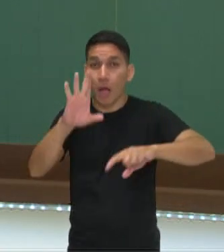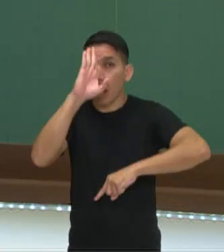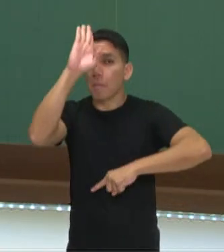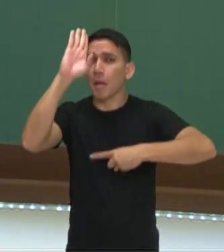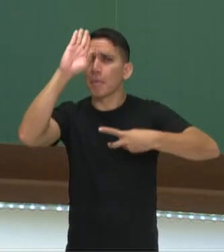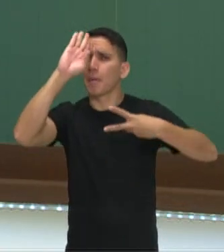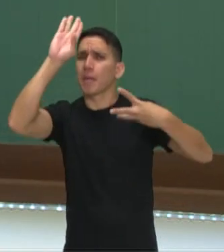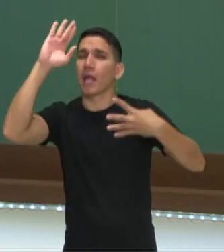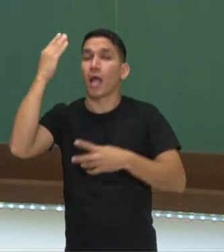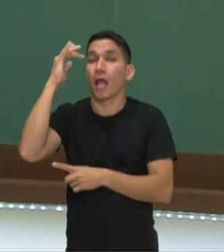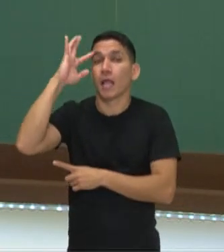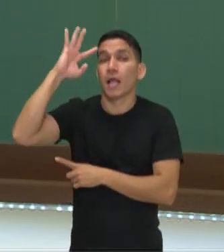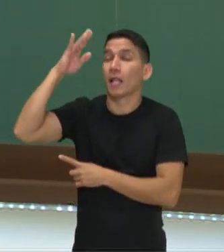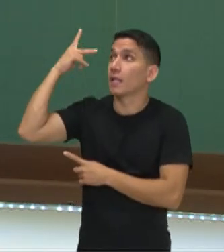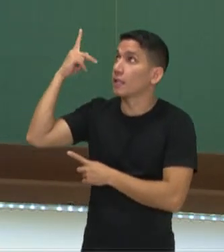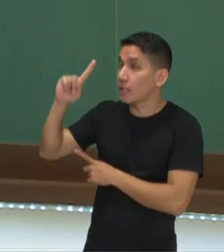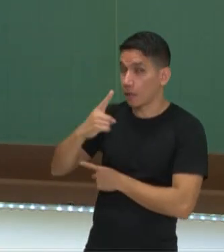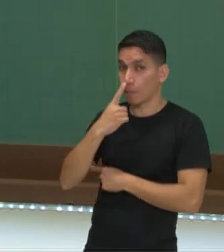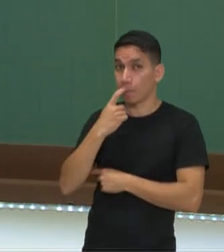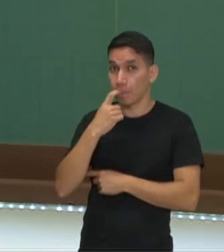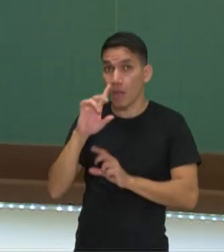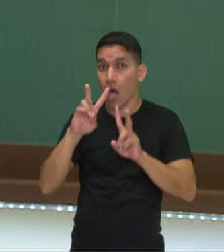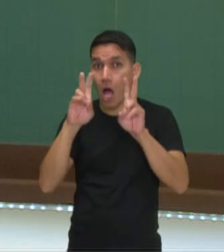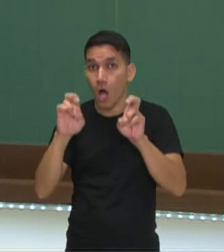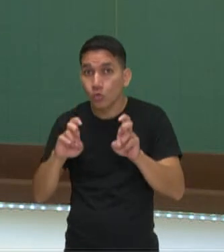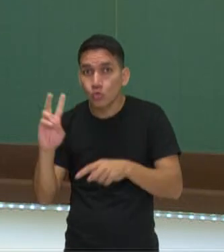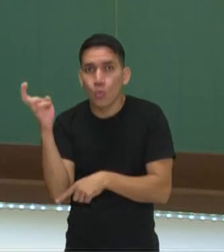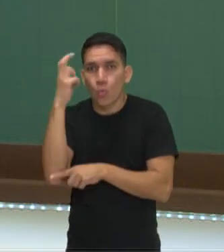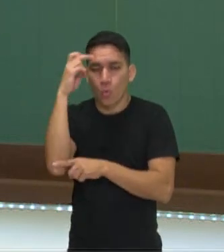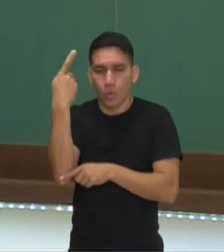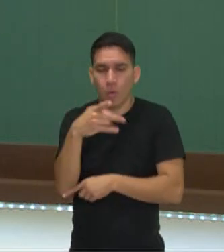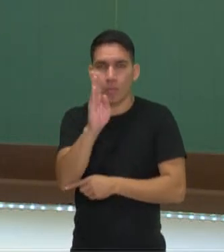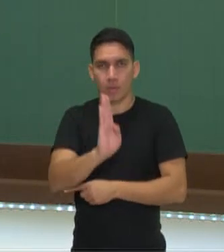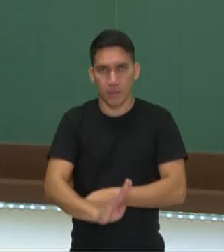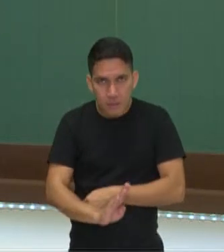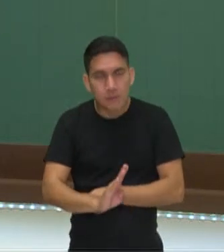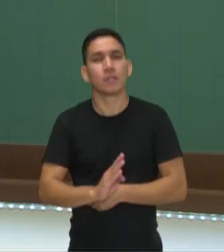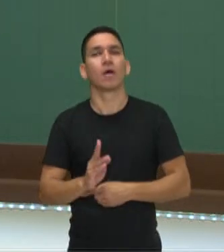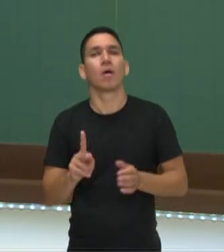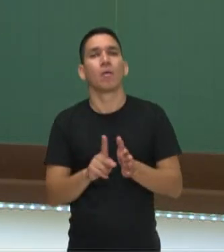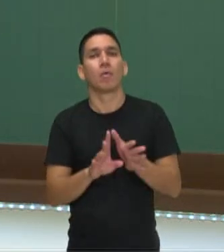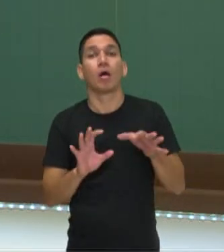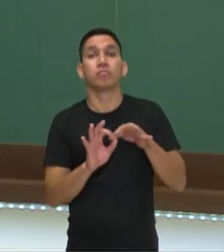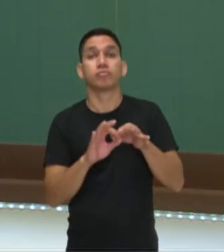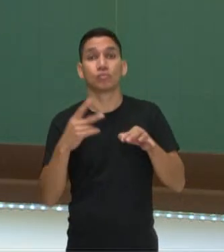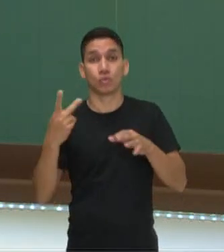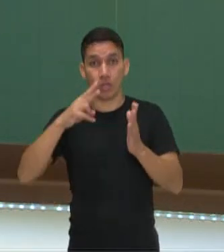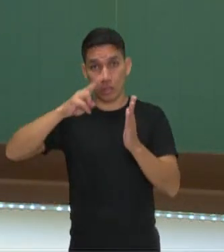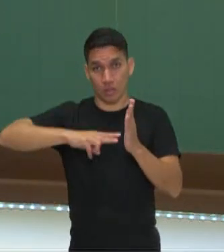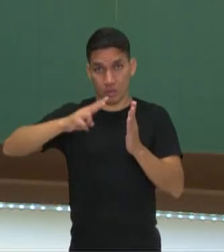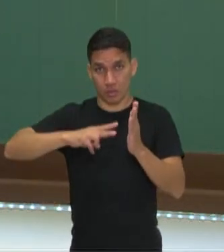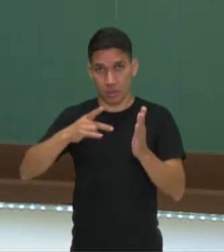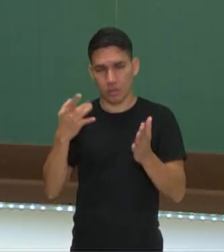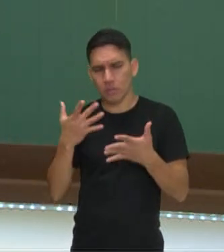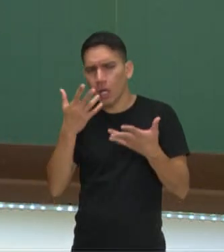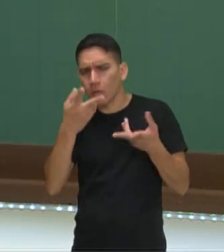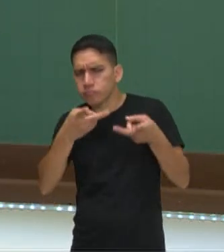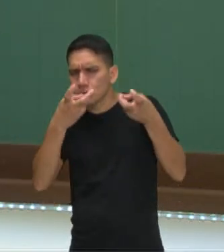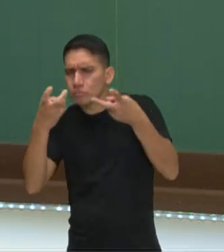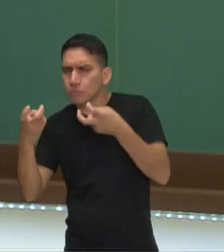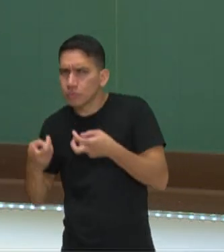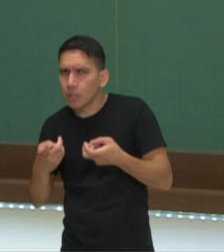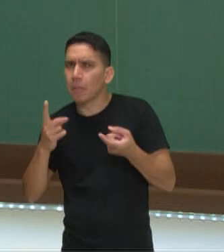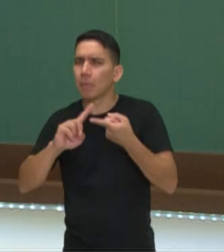principais ideias de Gilberto Freire sobre a cultura brasileira com base no que nós observamos